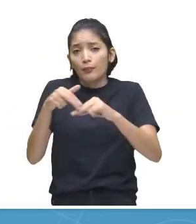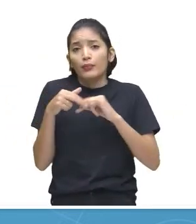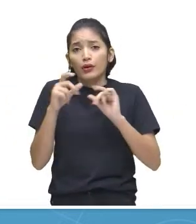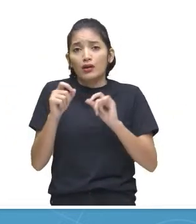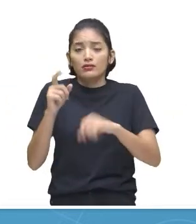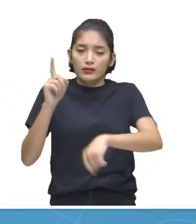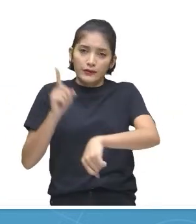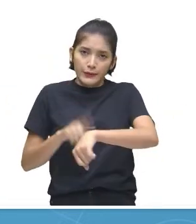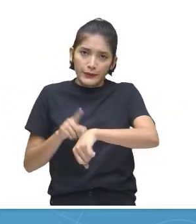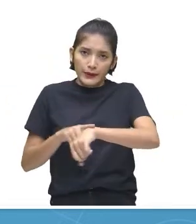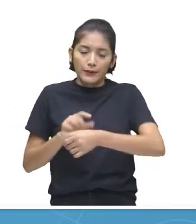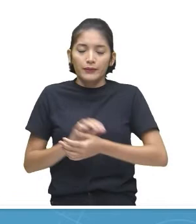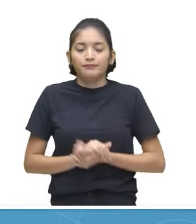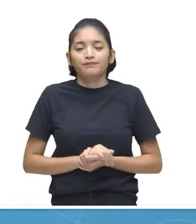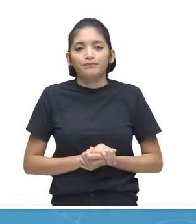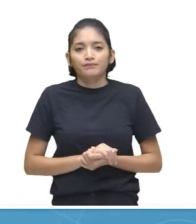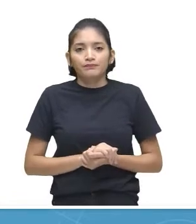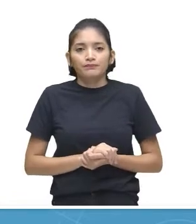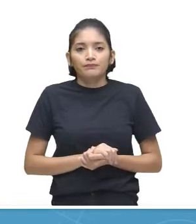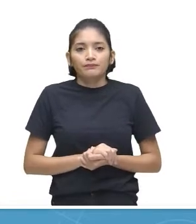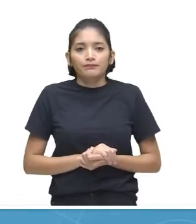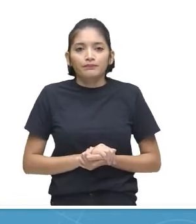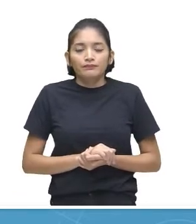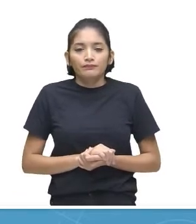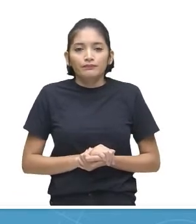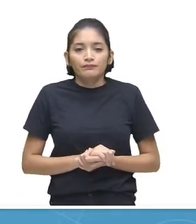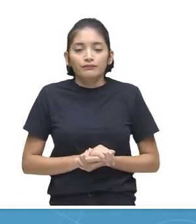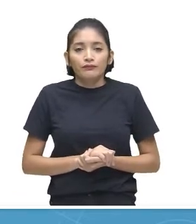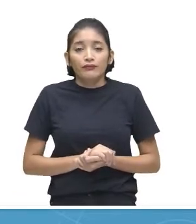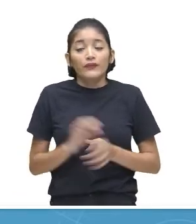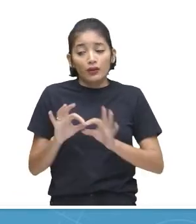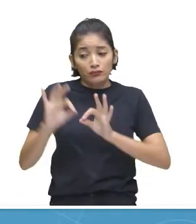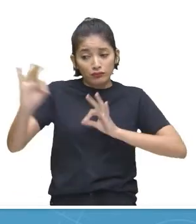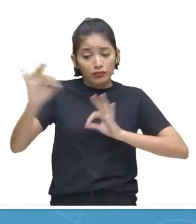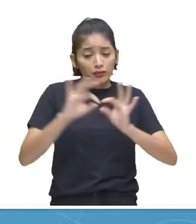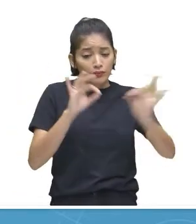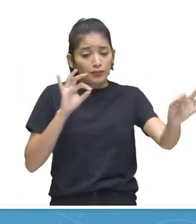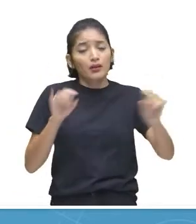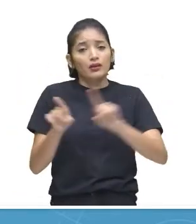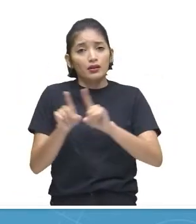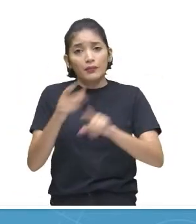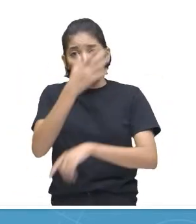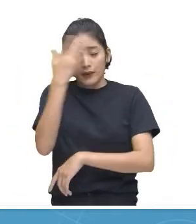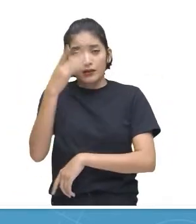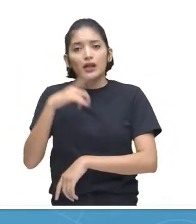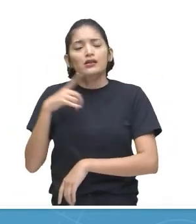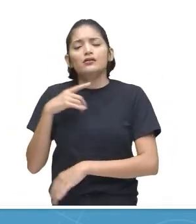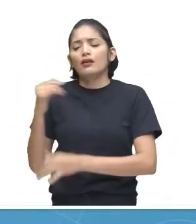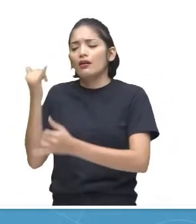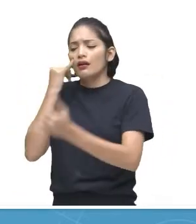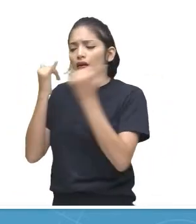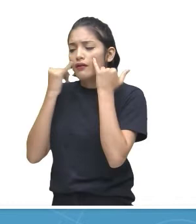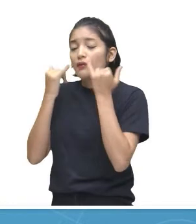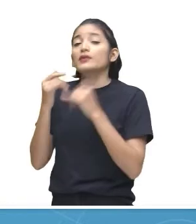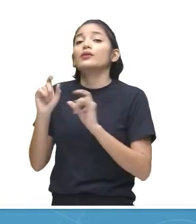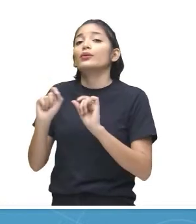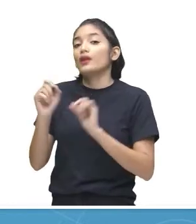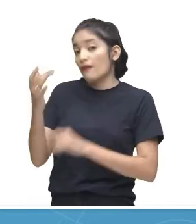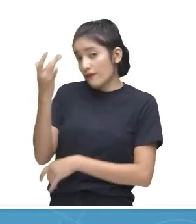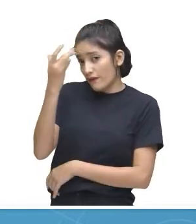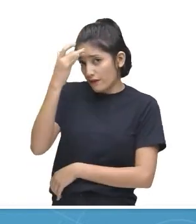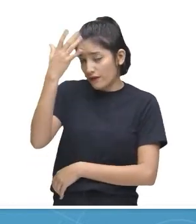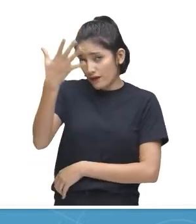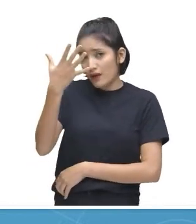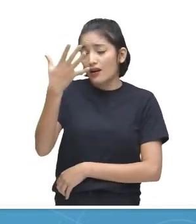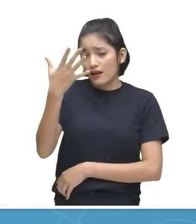do tempo. Então, eu tenho as distâncias e pessoas. Se eu tenho acesso àquela informação, fica muito mais fácil